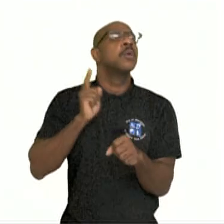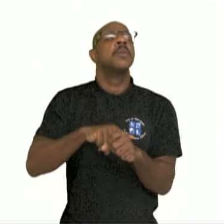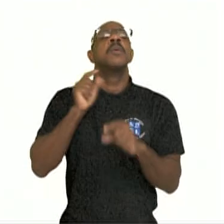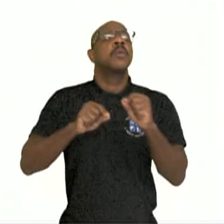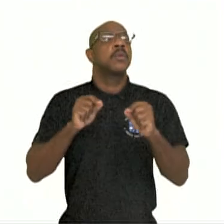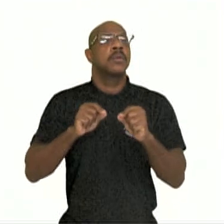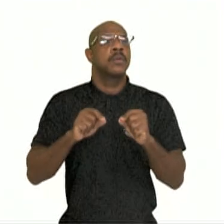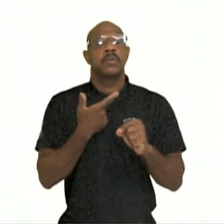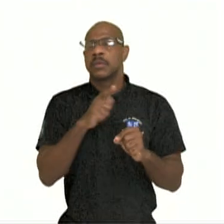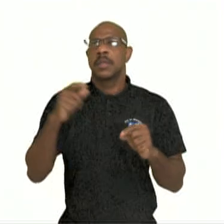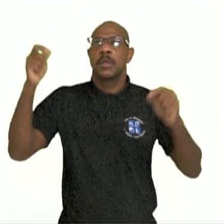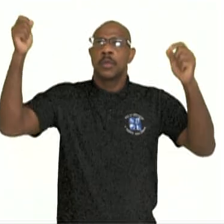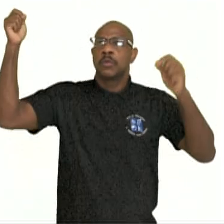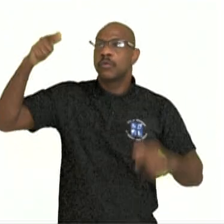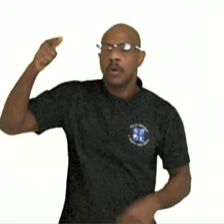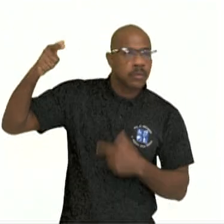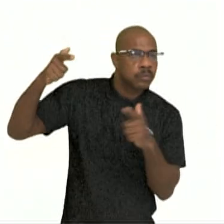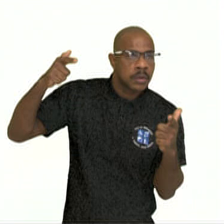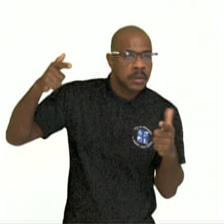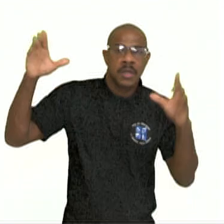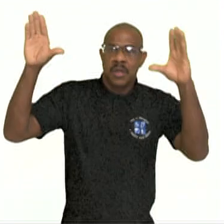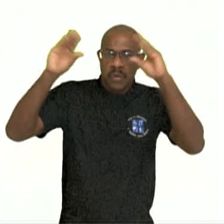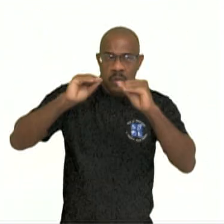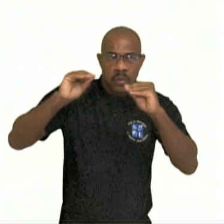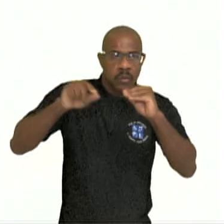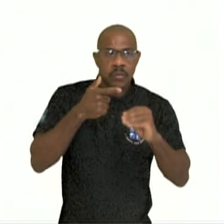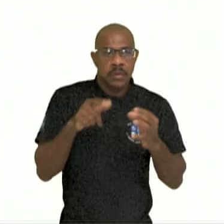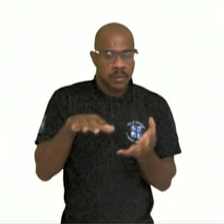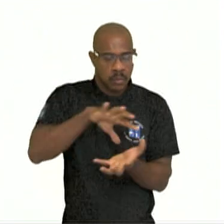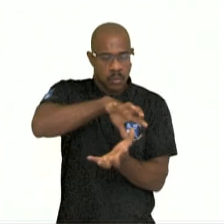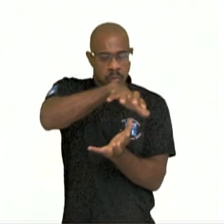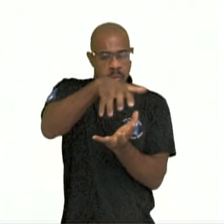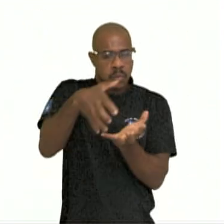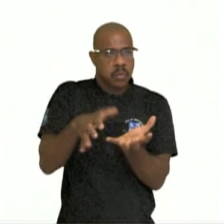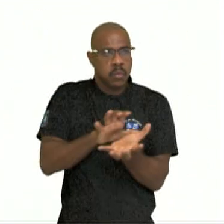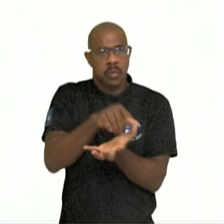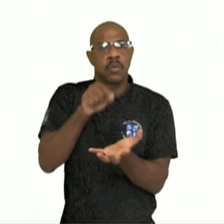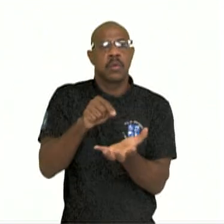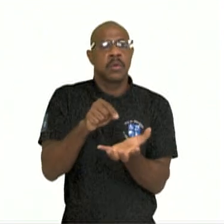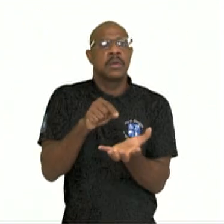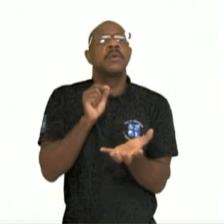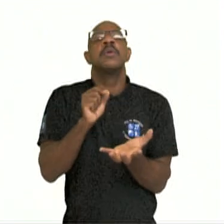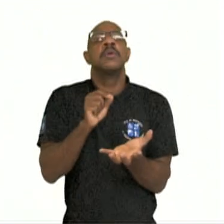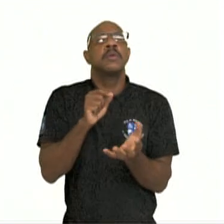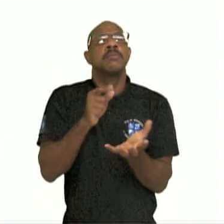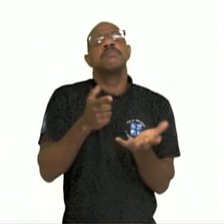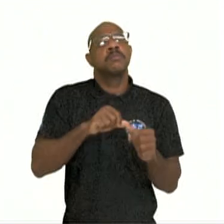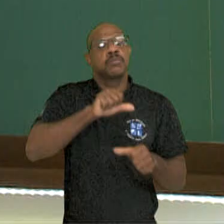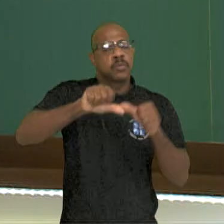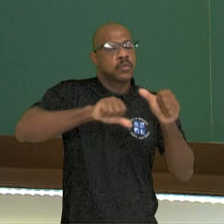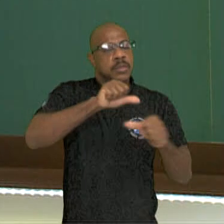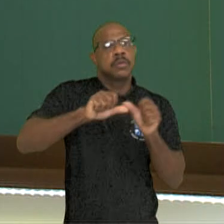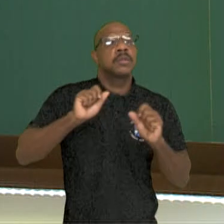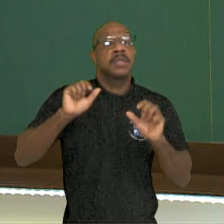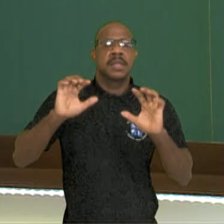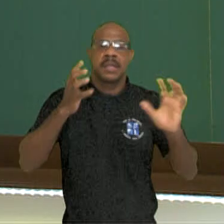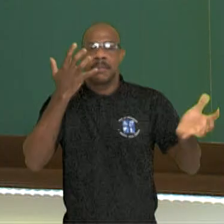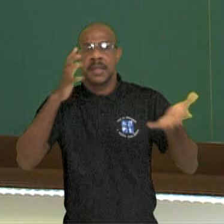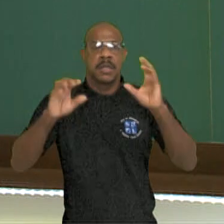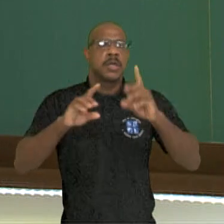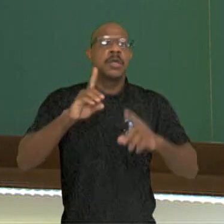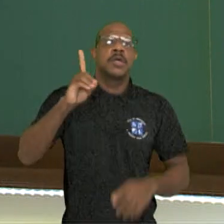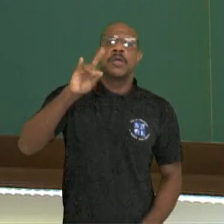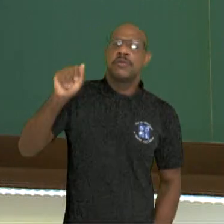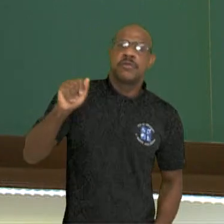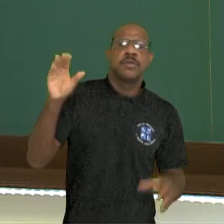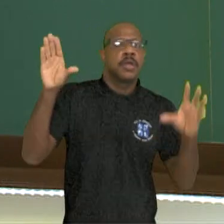não existe luz solar, não haja uma grande amplitude térmica, não ocorra uma grande variação de temperatura entre o dia